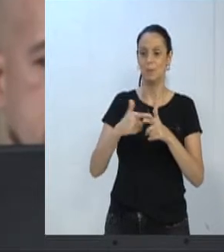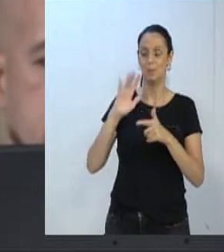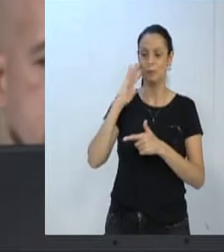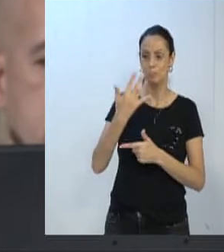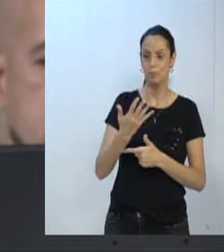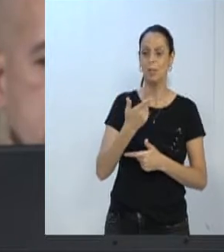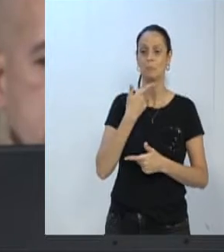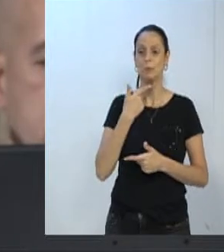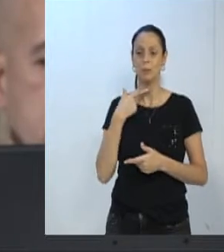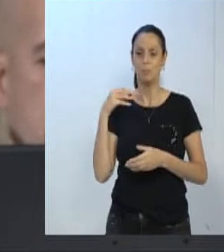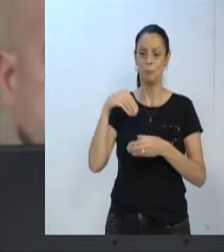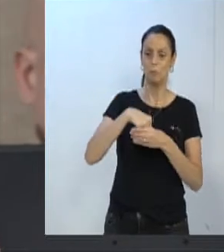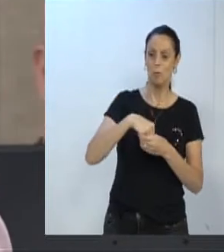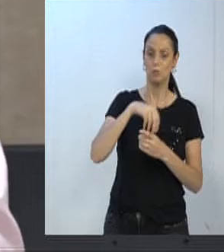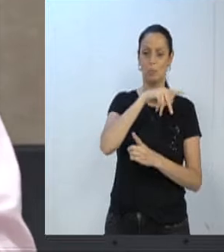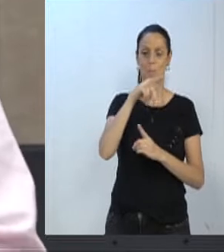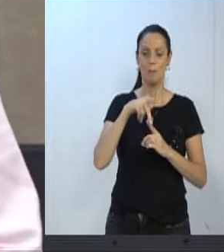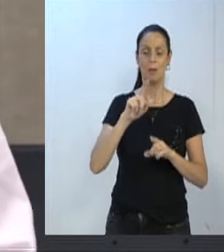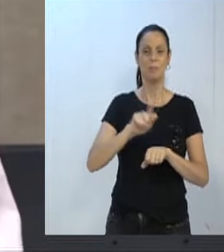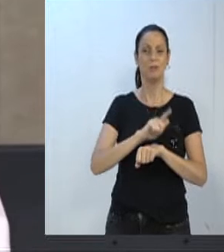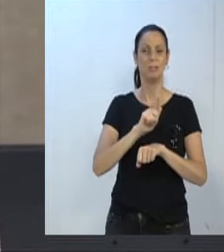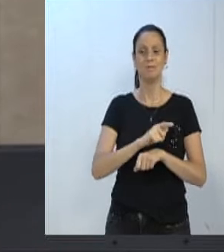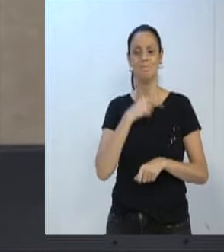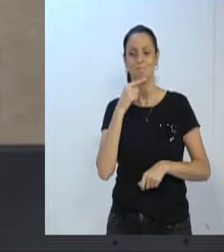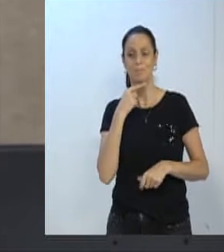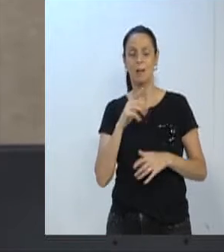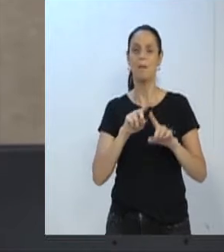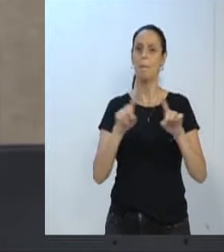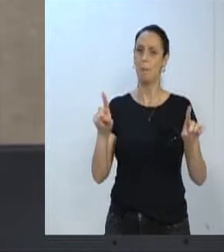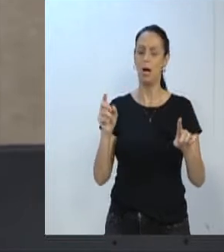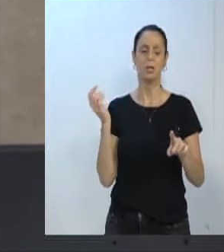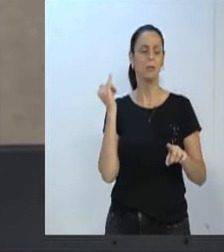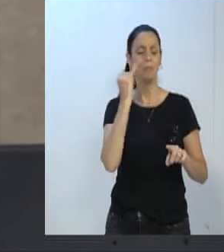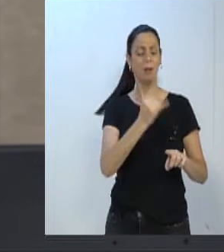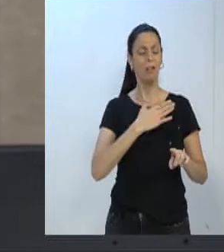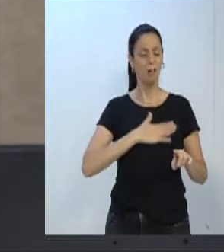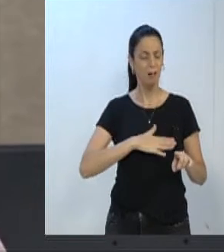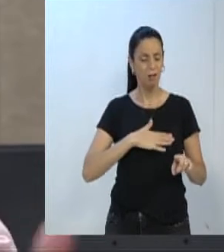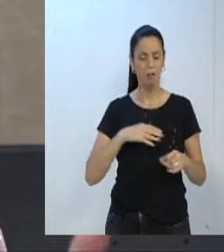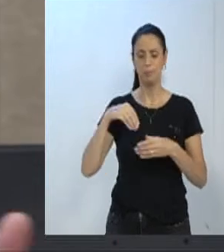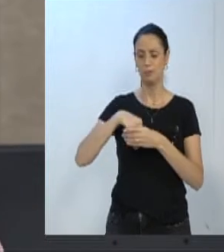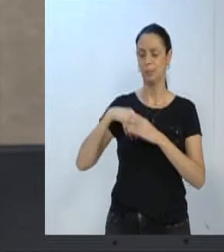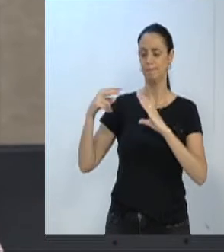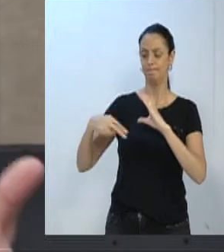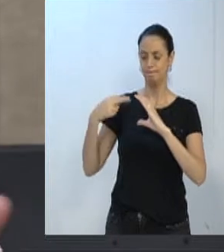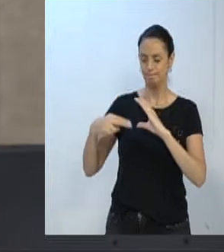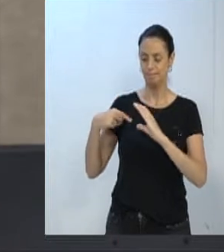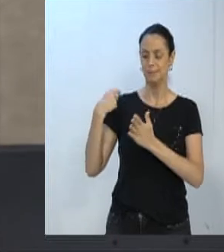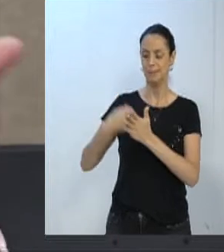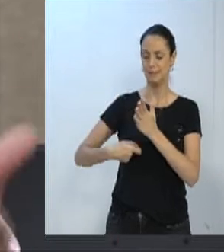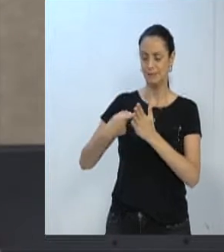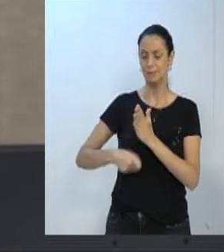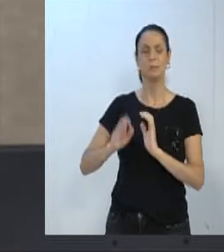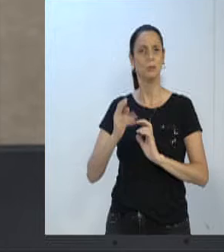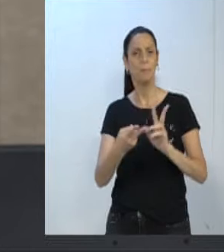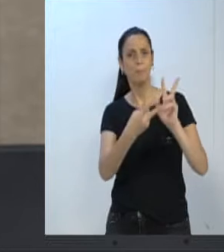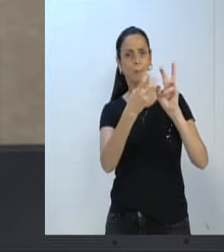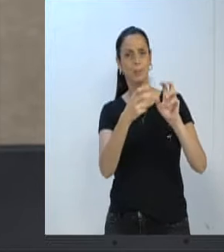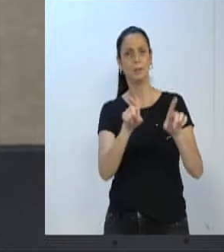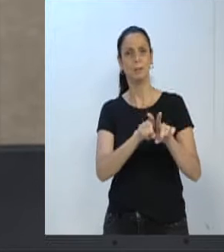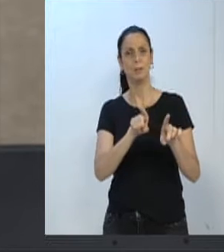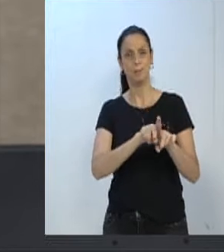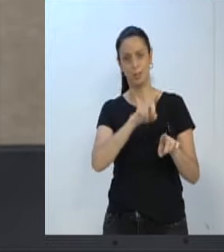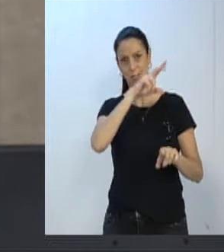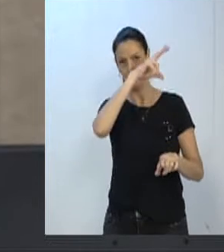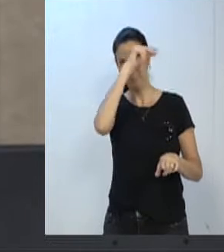então eu falei para ela ficar tranquila que realmente tem sido cobrado aqui na casa Legislativa o prefeito tem feito observei que tá caminhando